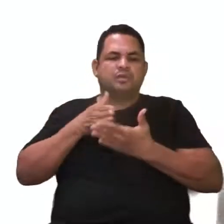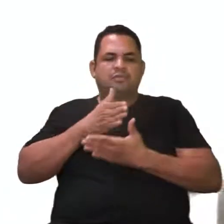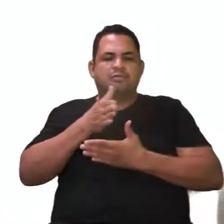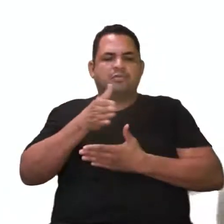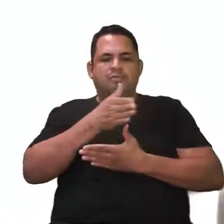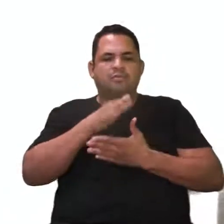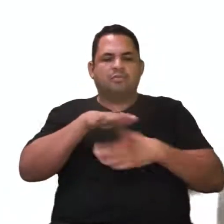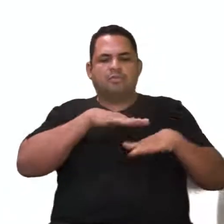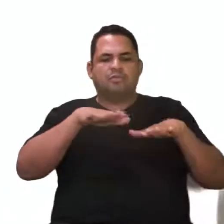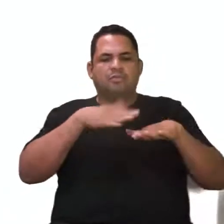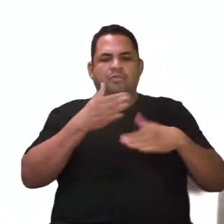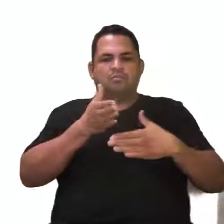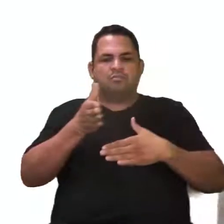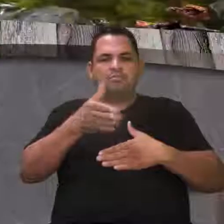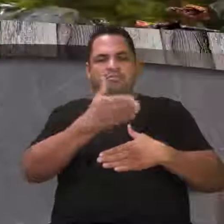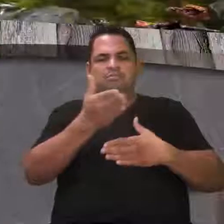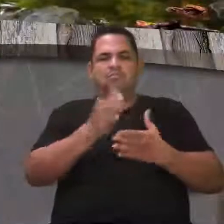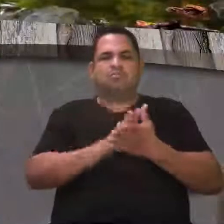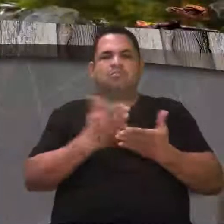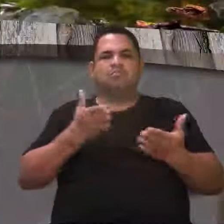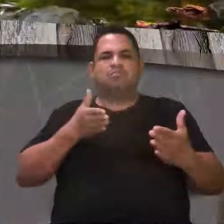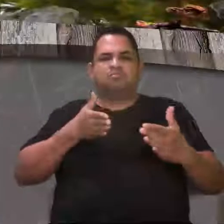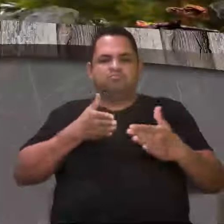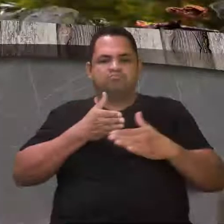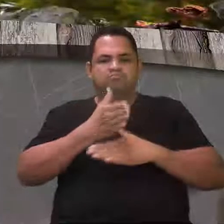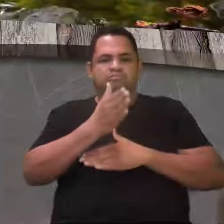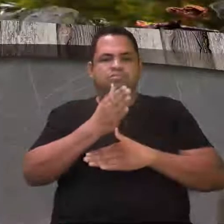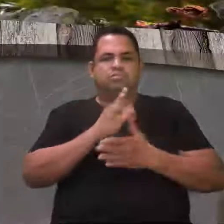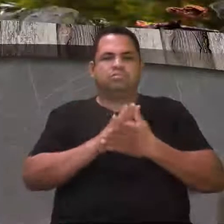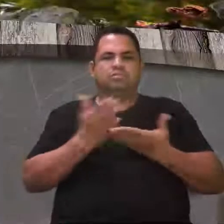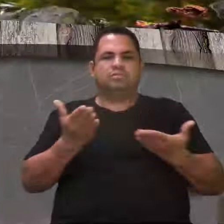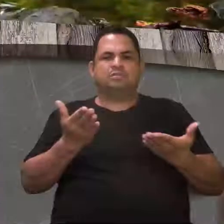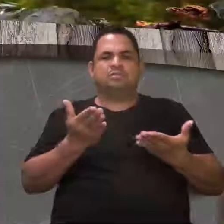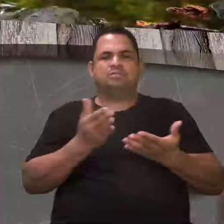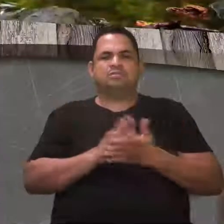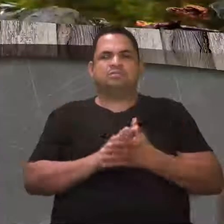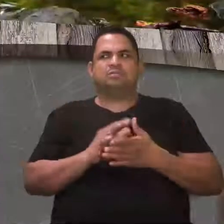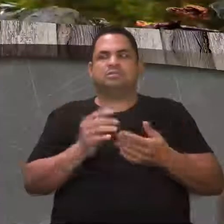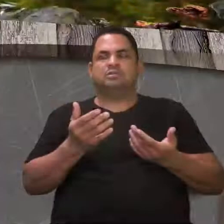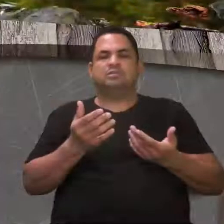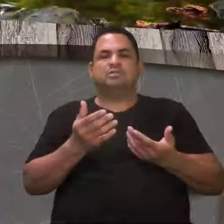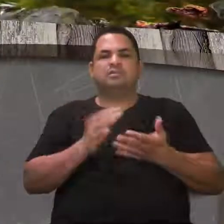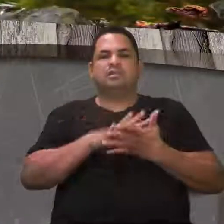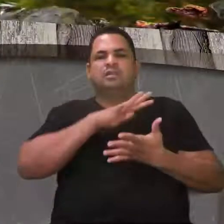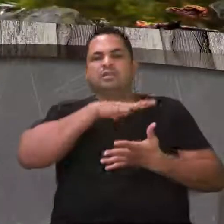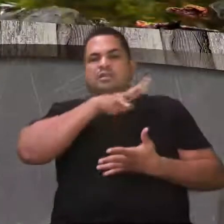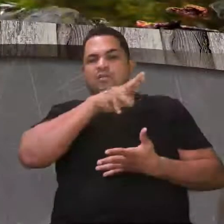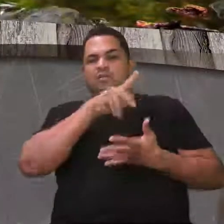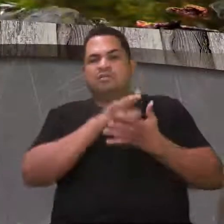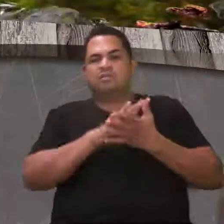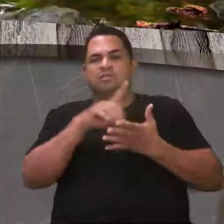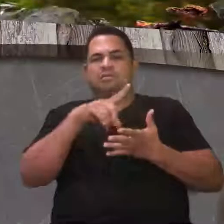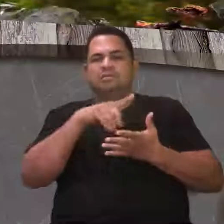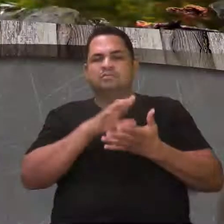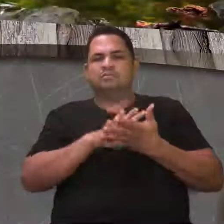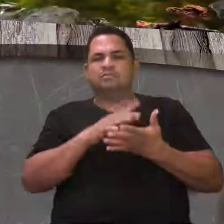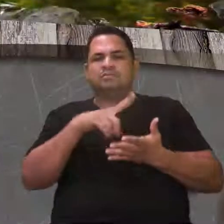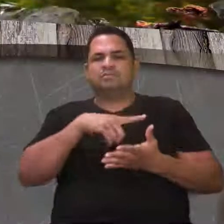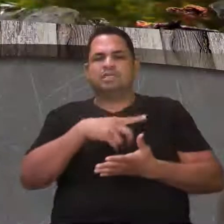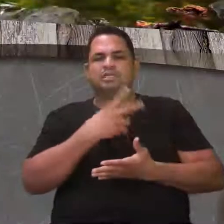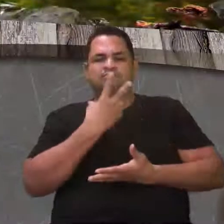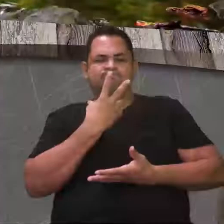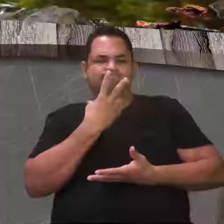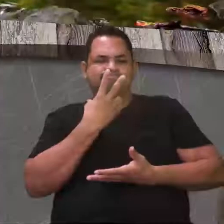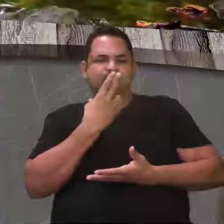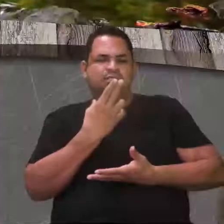locomover, quebrar, né, a força aí da dinâmica da água e aí faz com que esses animais tivessem semelhanças